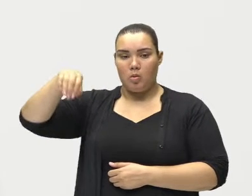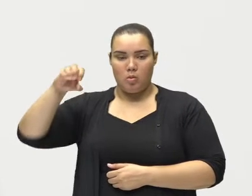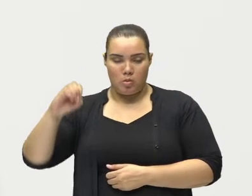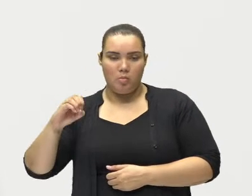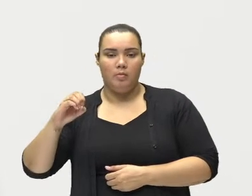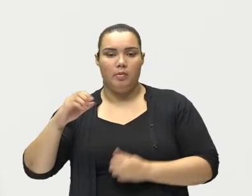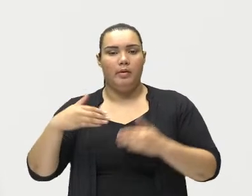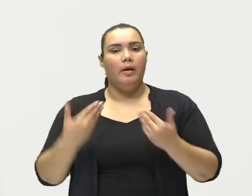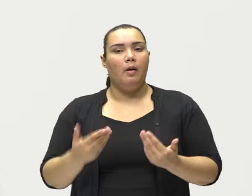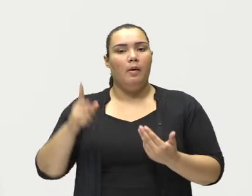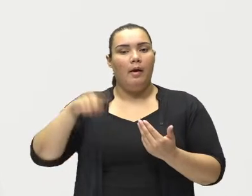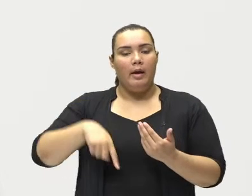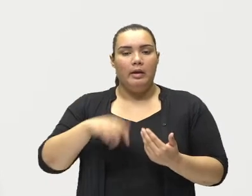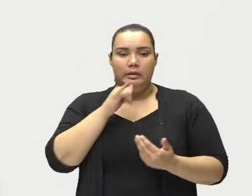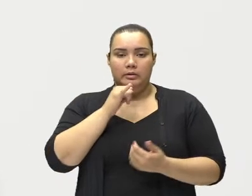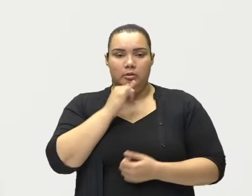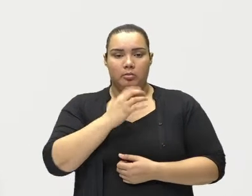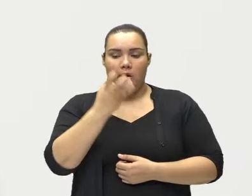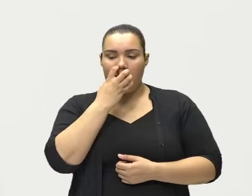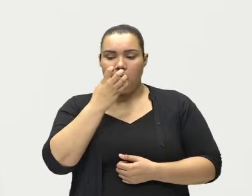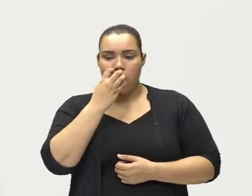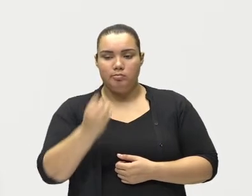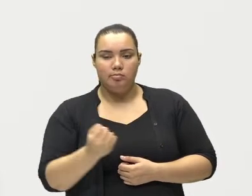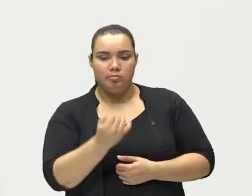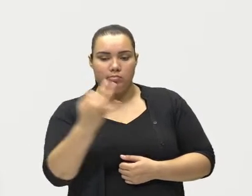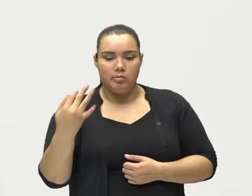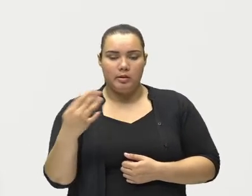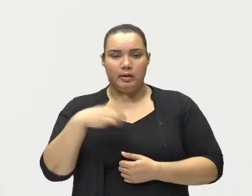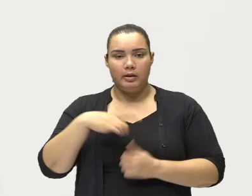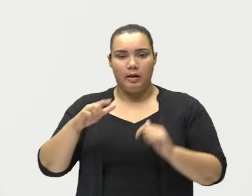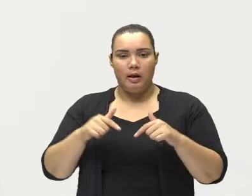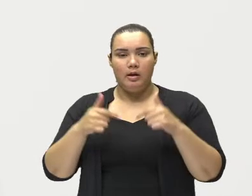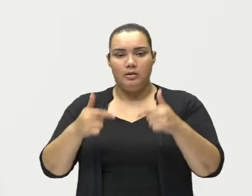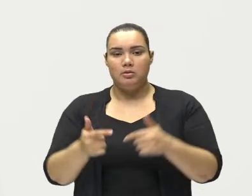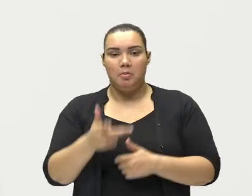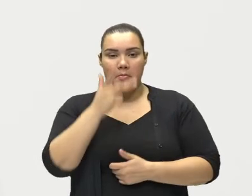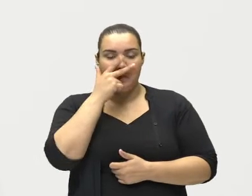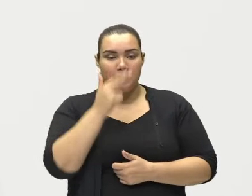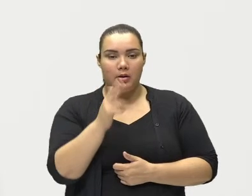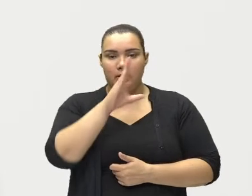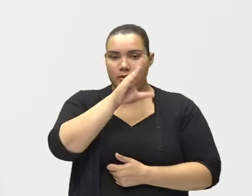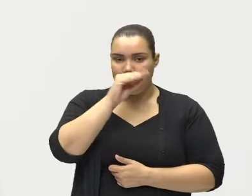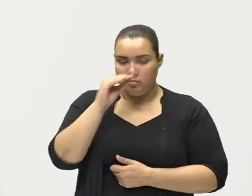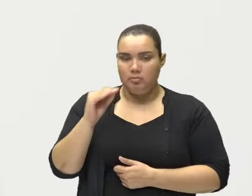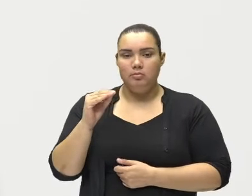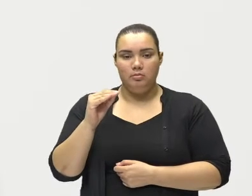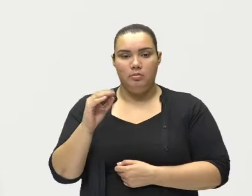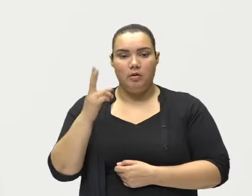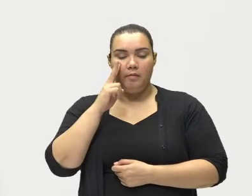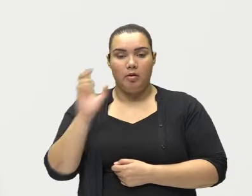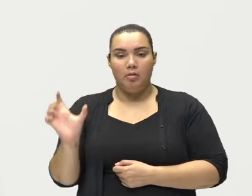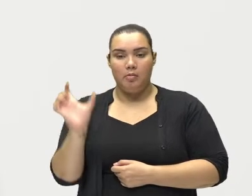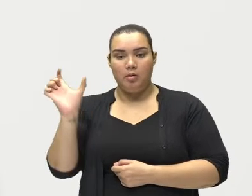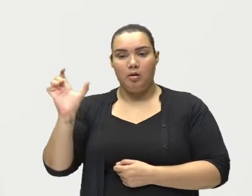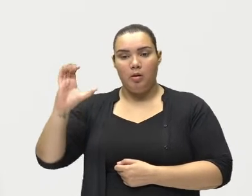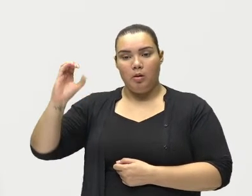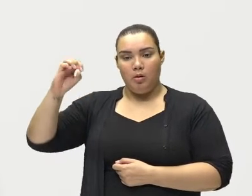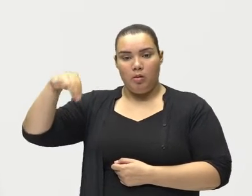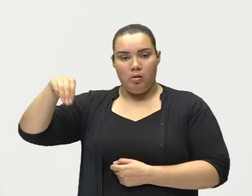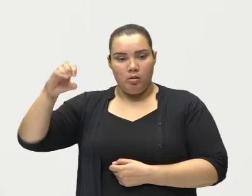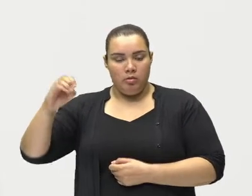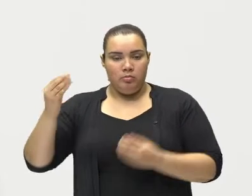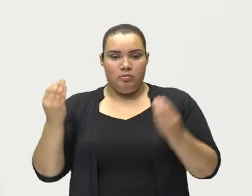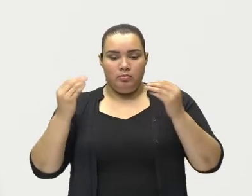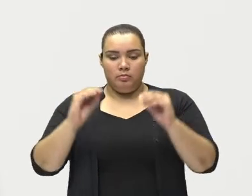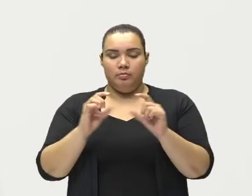se fossem crianças. Notaram aí? Como se fossem crianças. Está aqui a nossa